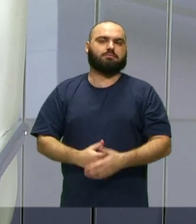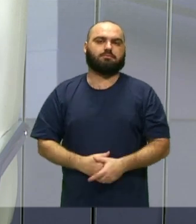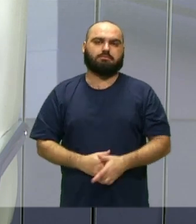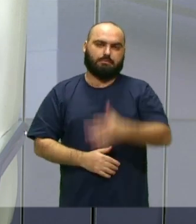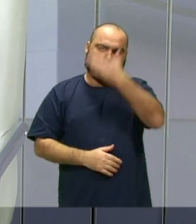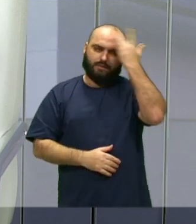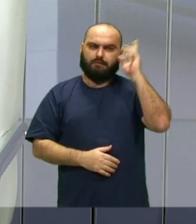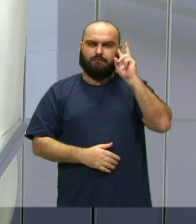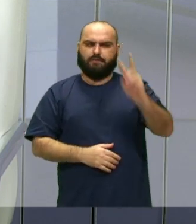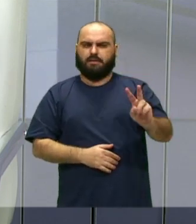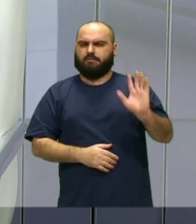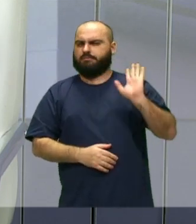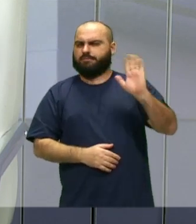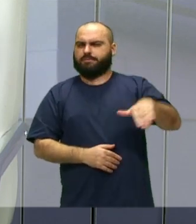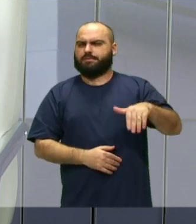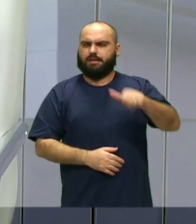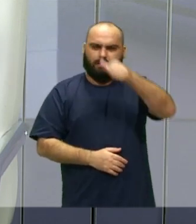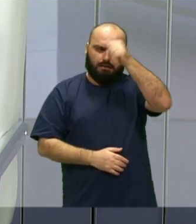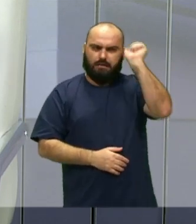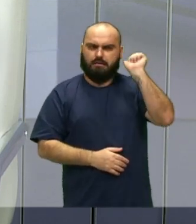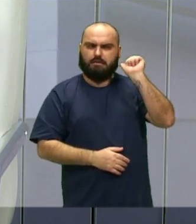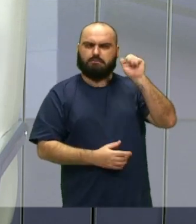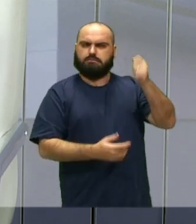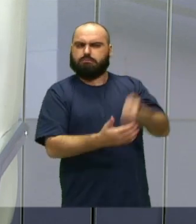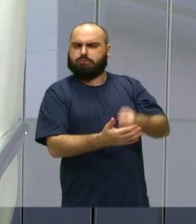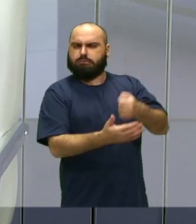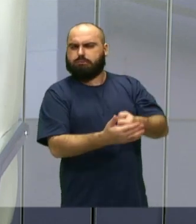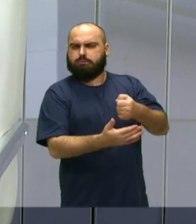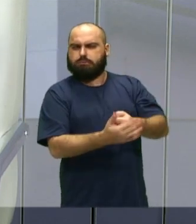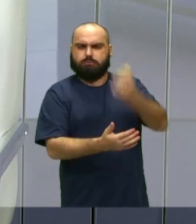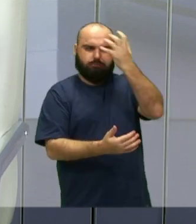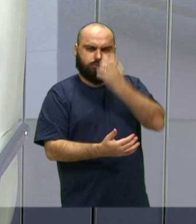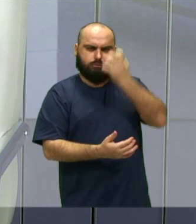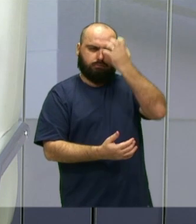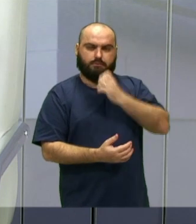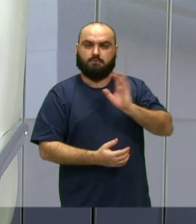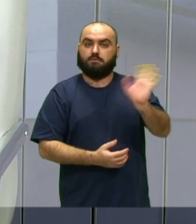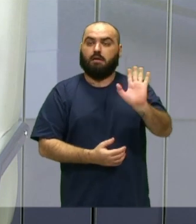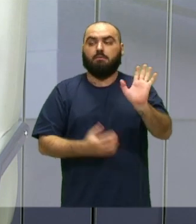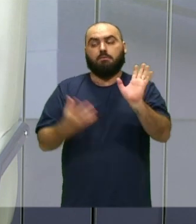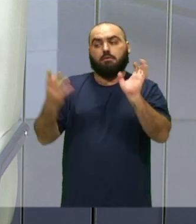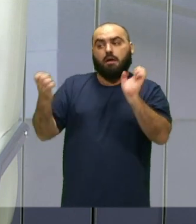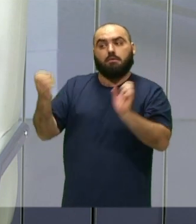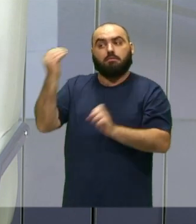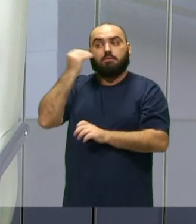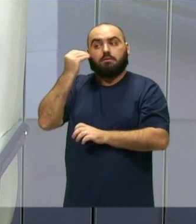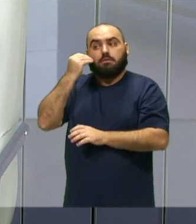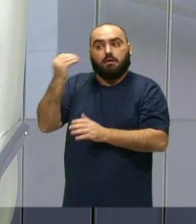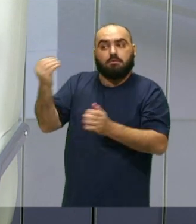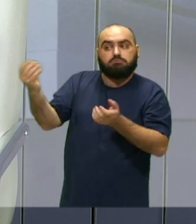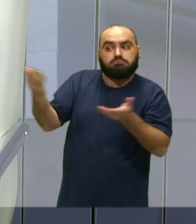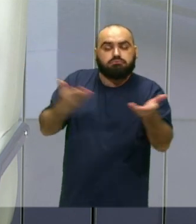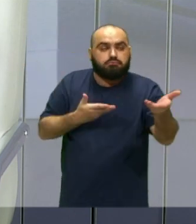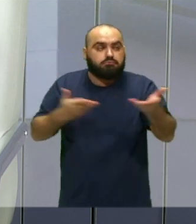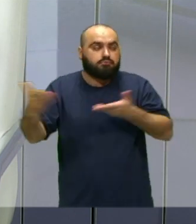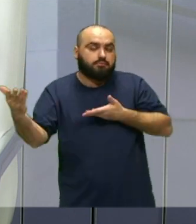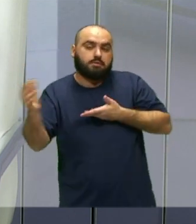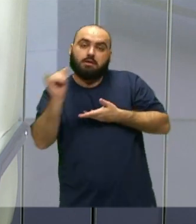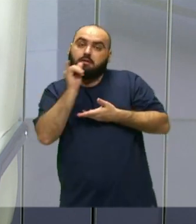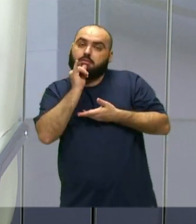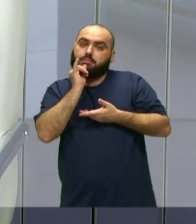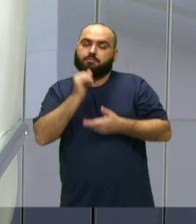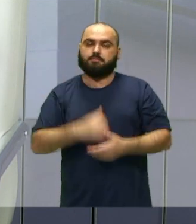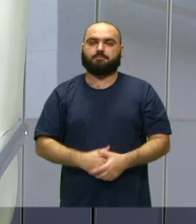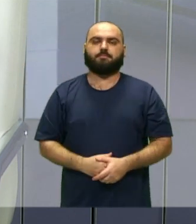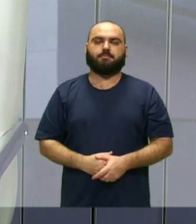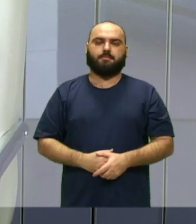mim, ai, a Ana tem uma fala muito ferrenha, é muito braba. Não, eu procuro conciliar. E vou dar um exemplo aqui. Quando